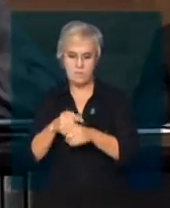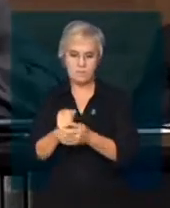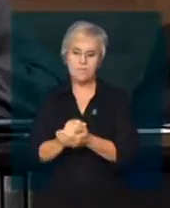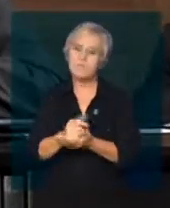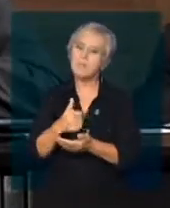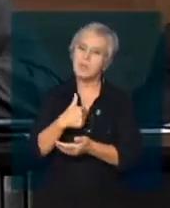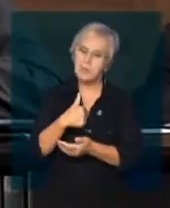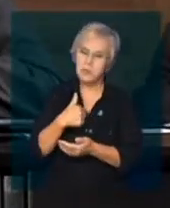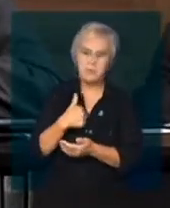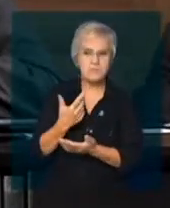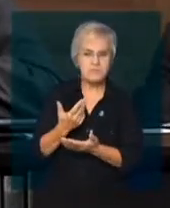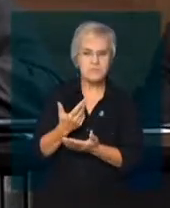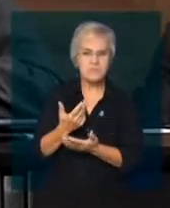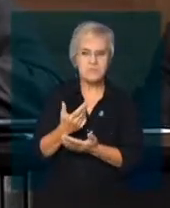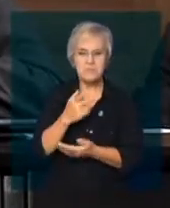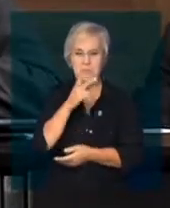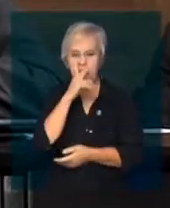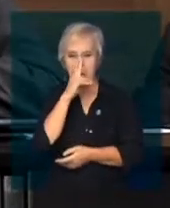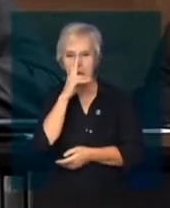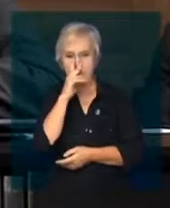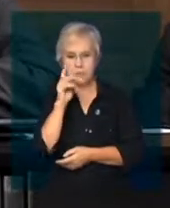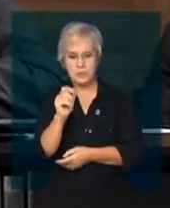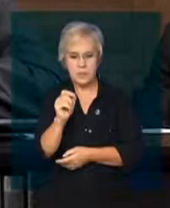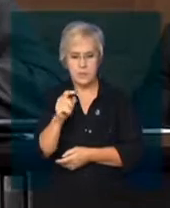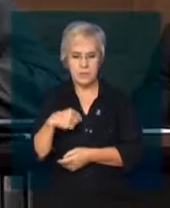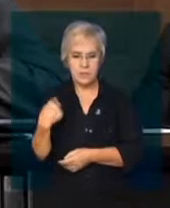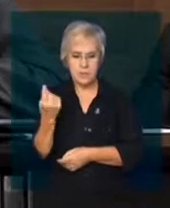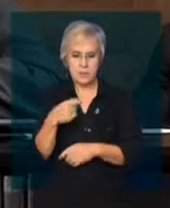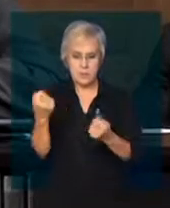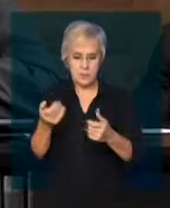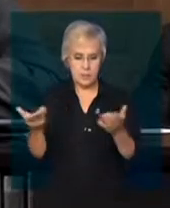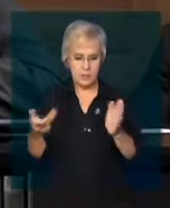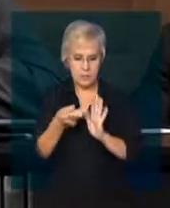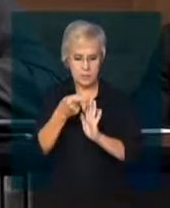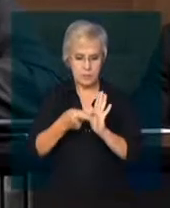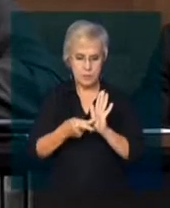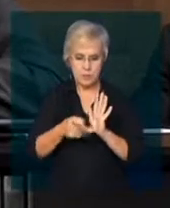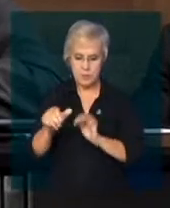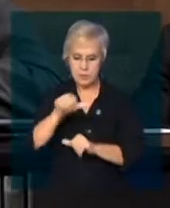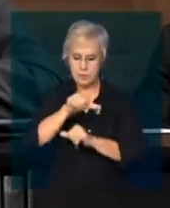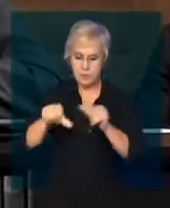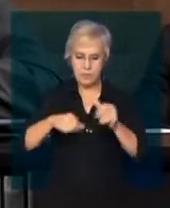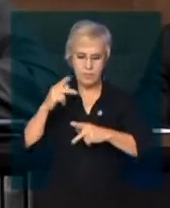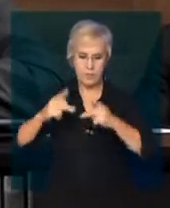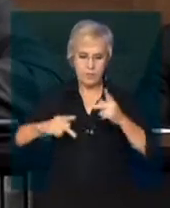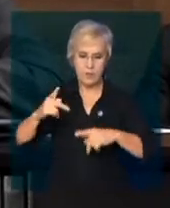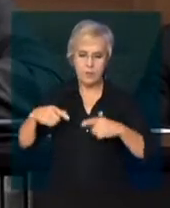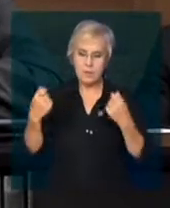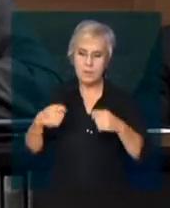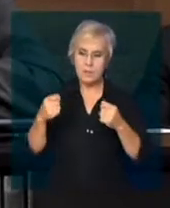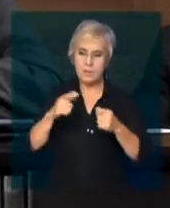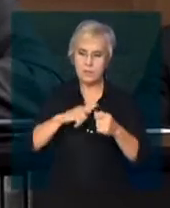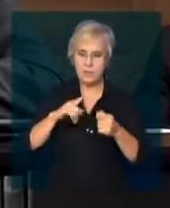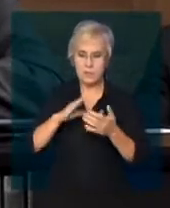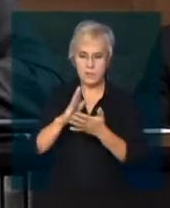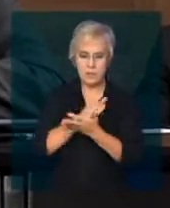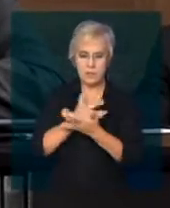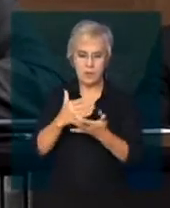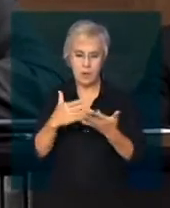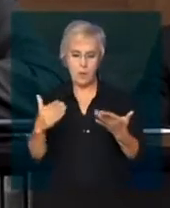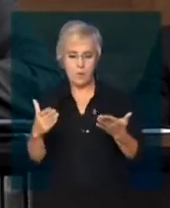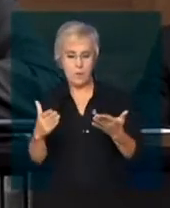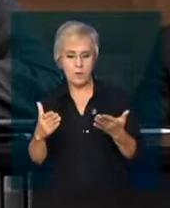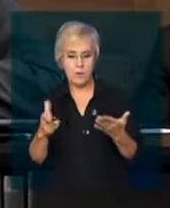opinião. Eu acho que nós temos que, nesse projeto da reforma política, ter alguma coisa que